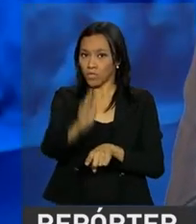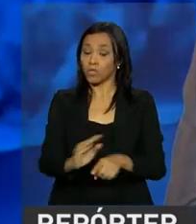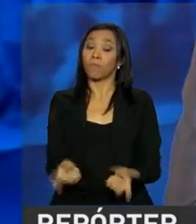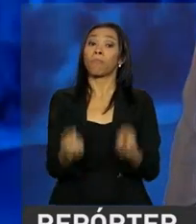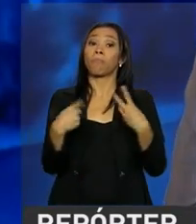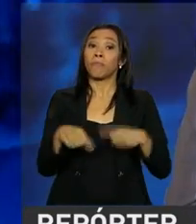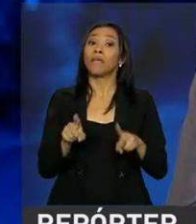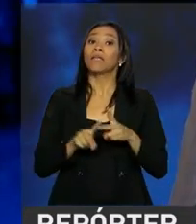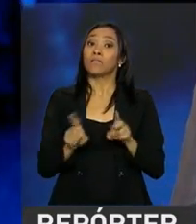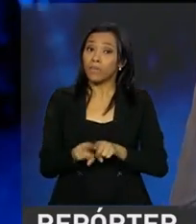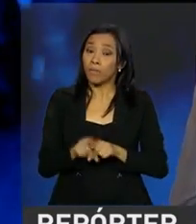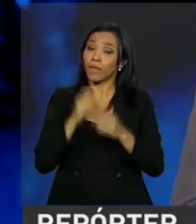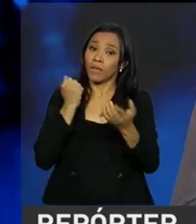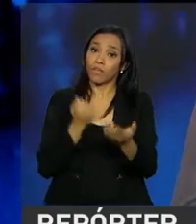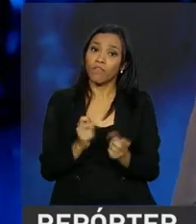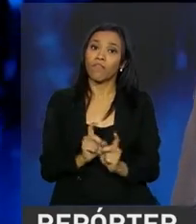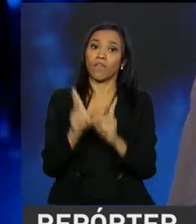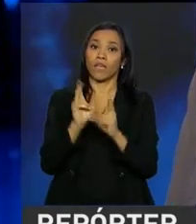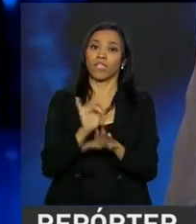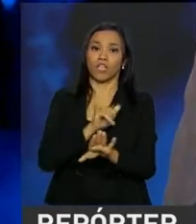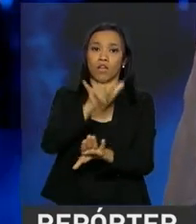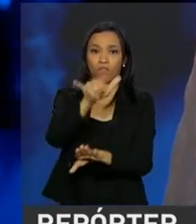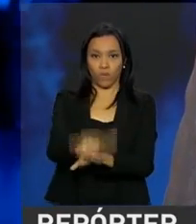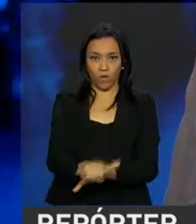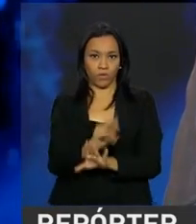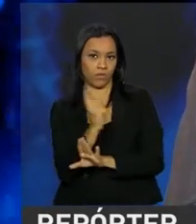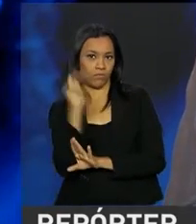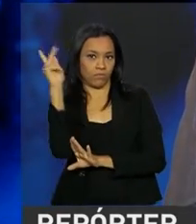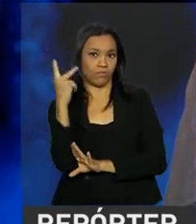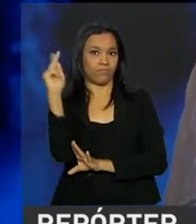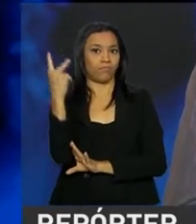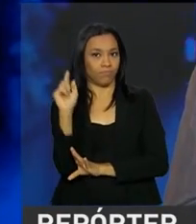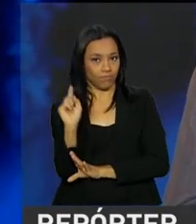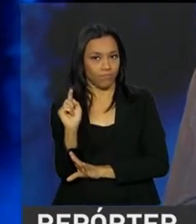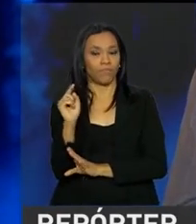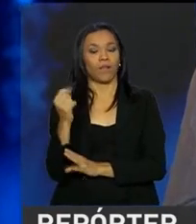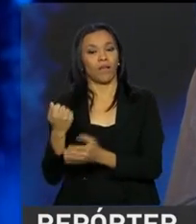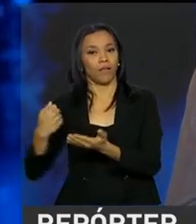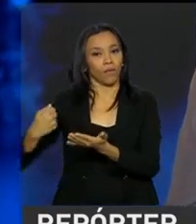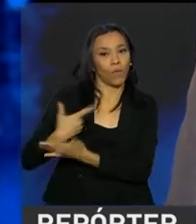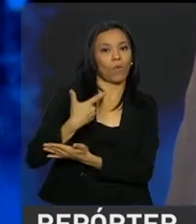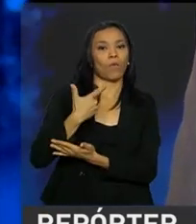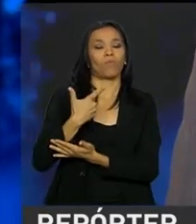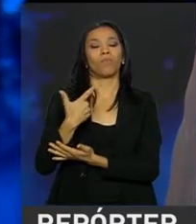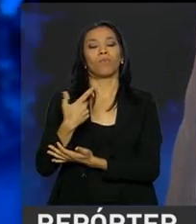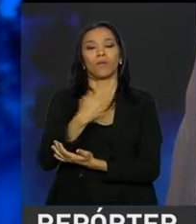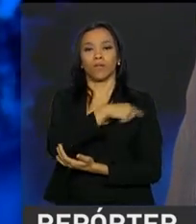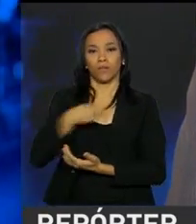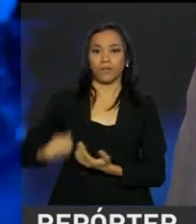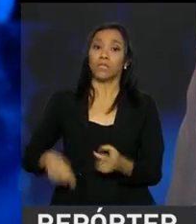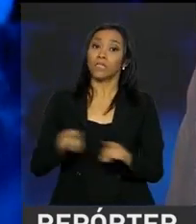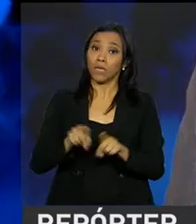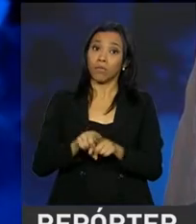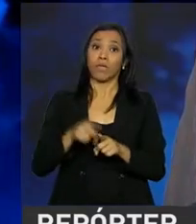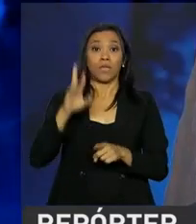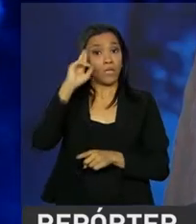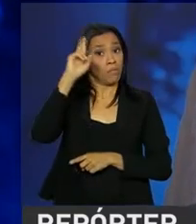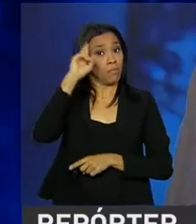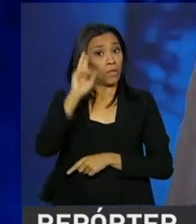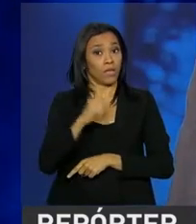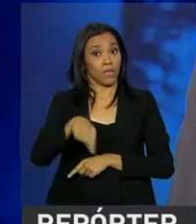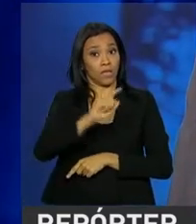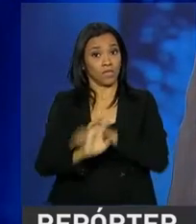de aviões da Embraer para uma companhia chinesa e a compra de participações de empresas brasileiras